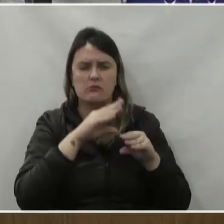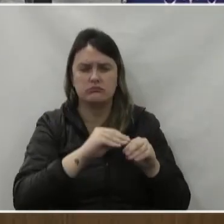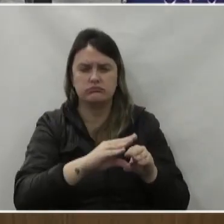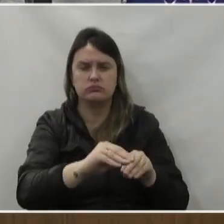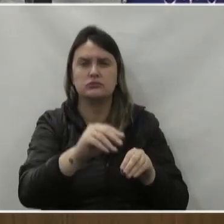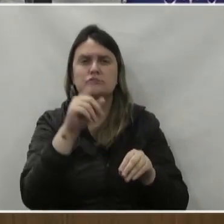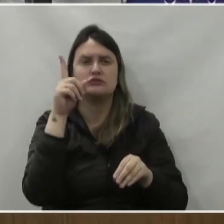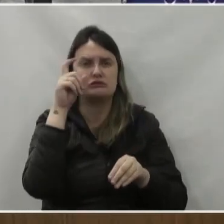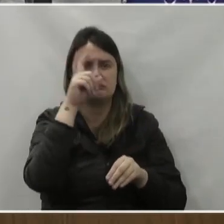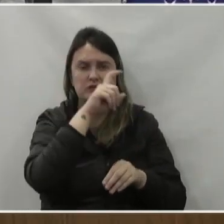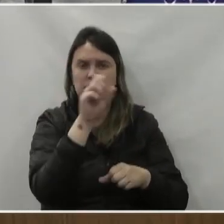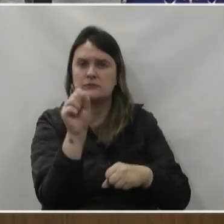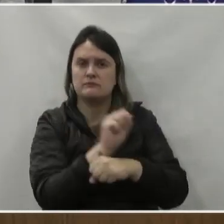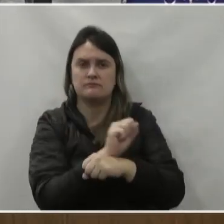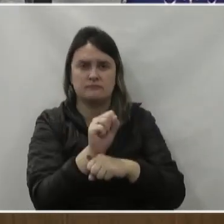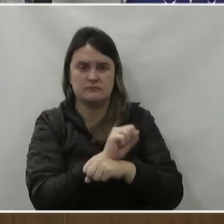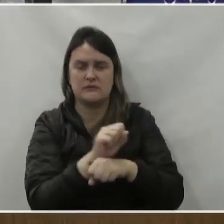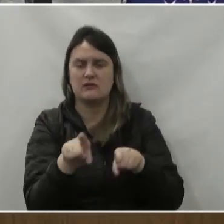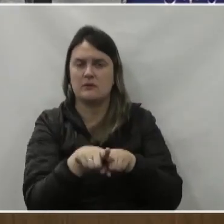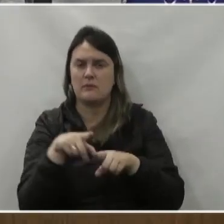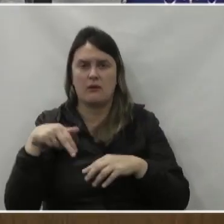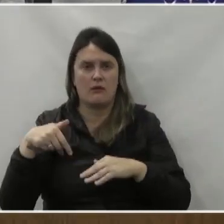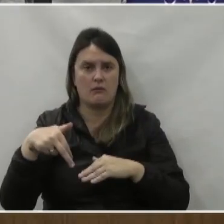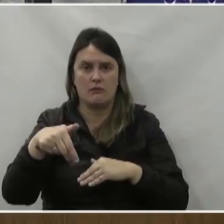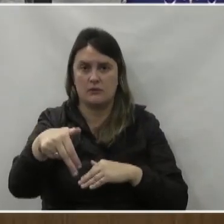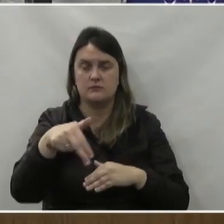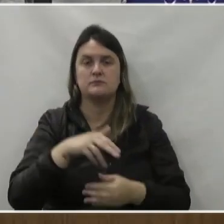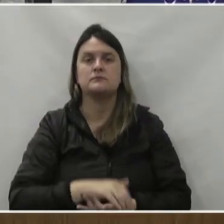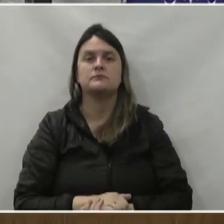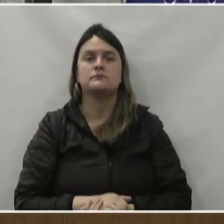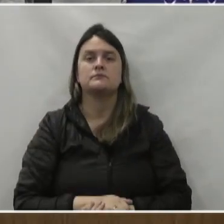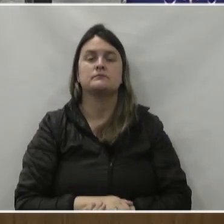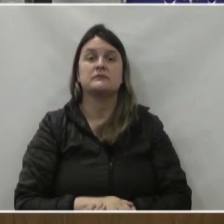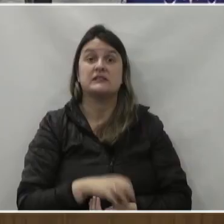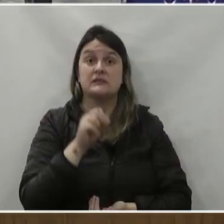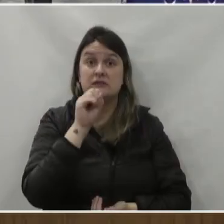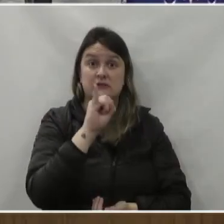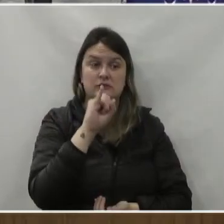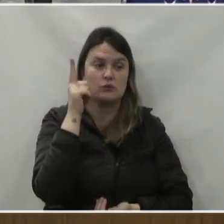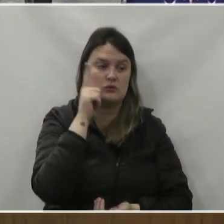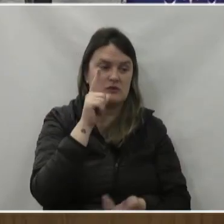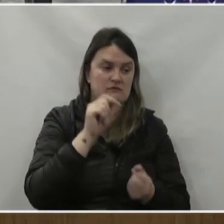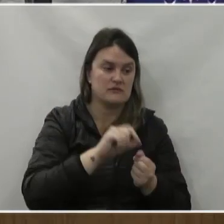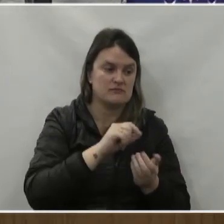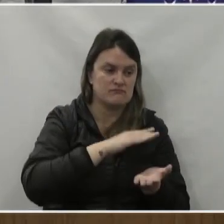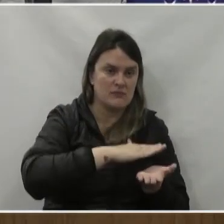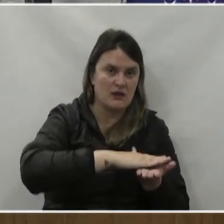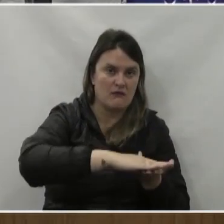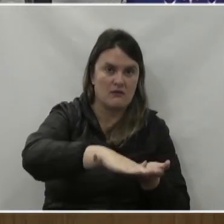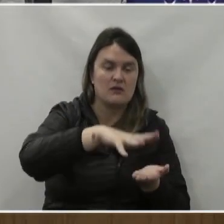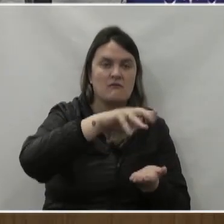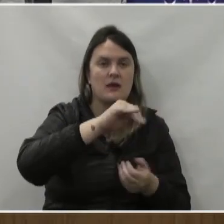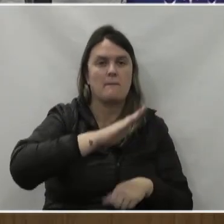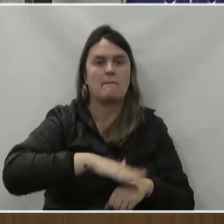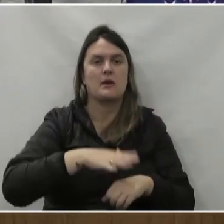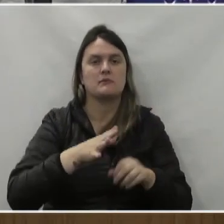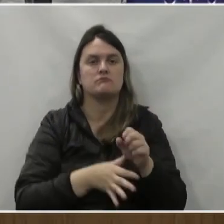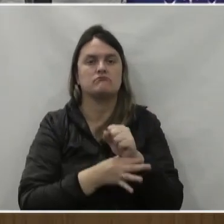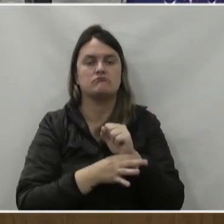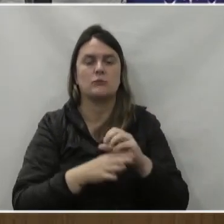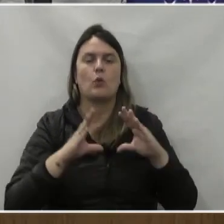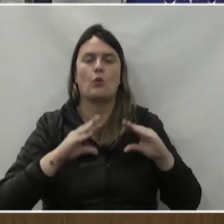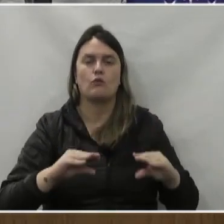chuvosos, dificultando o tráfego de veículos e pedestres. A pavimentação é necessária para garantir mais segurança, conforto